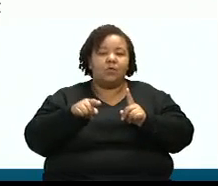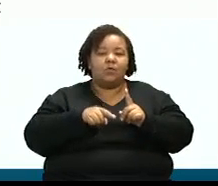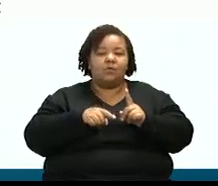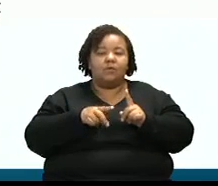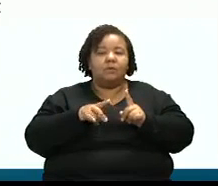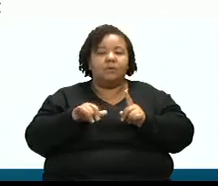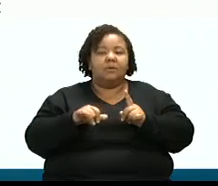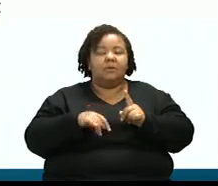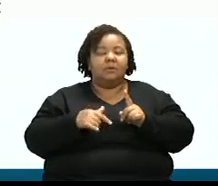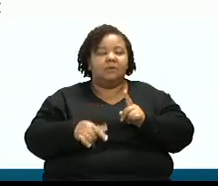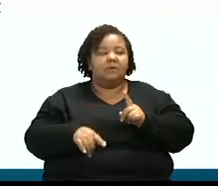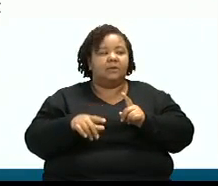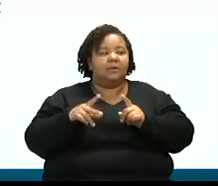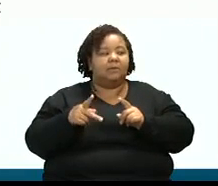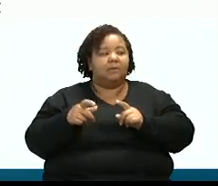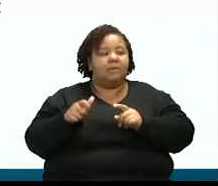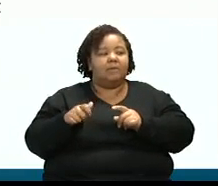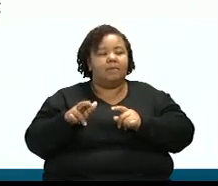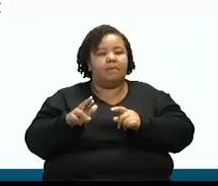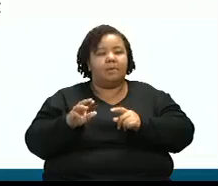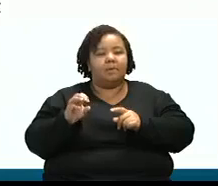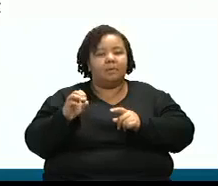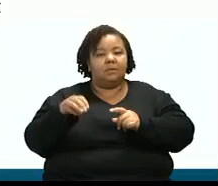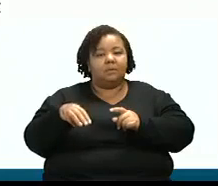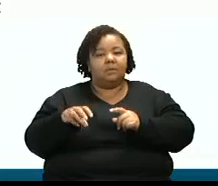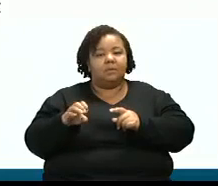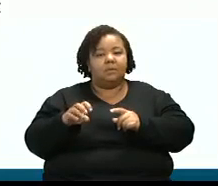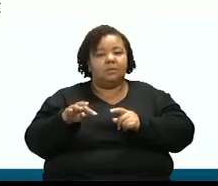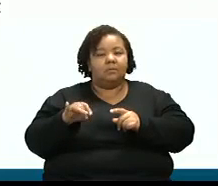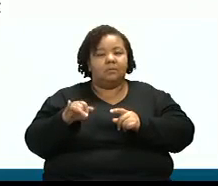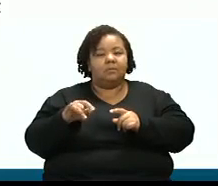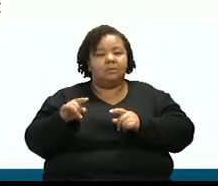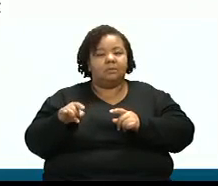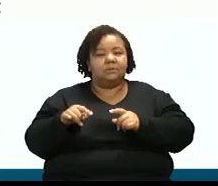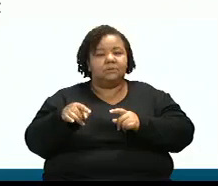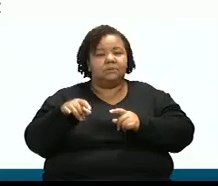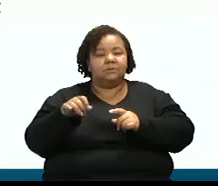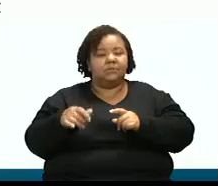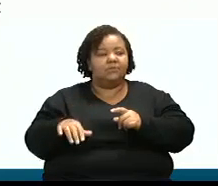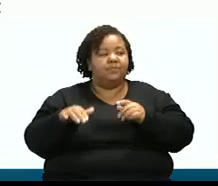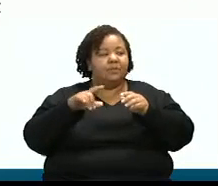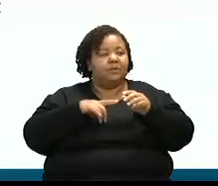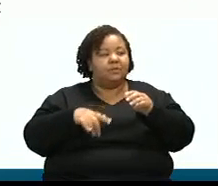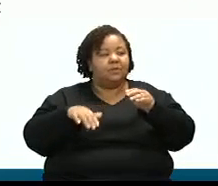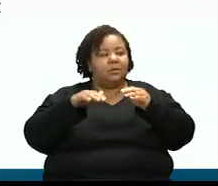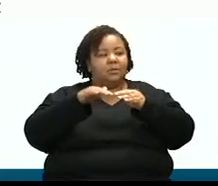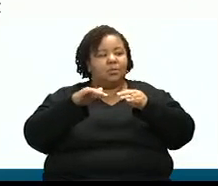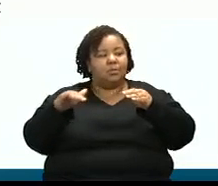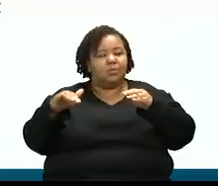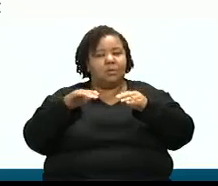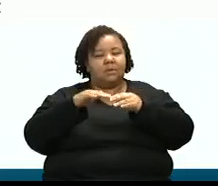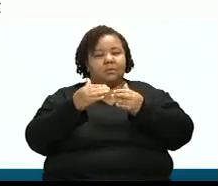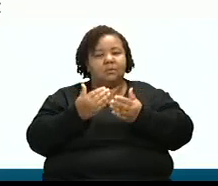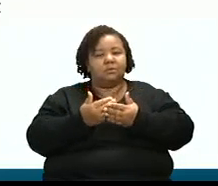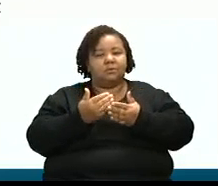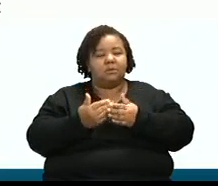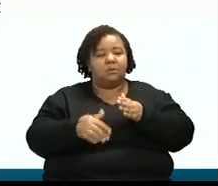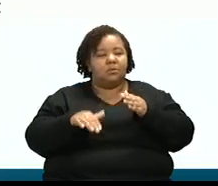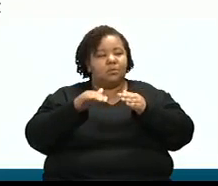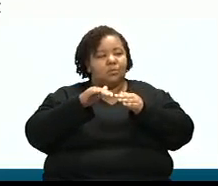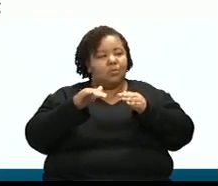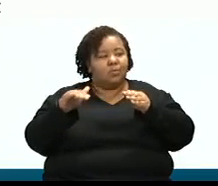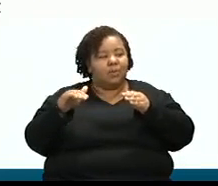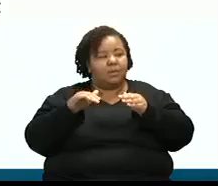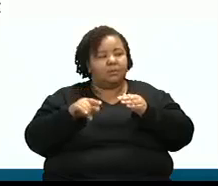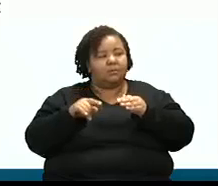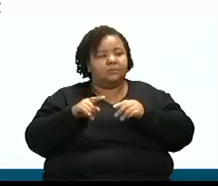vai admitir uma parametrização. Eu tenho aqui um campo vetorial no plano. Então, eu estou estudando no plano.